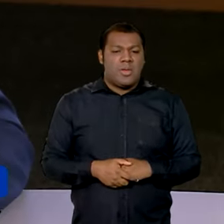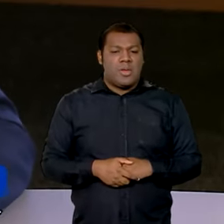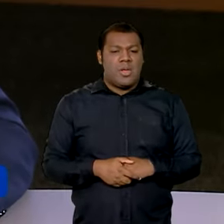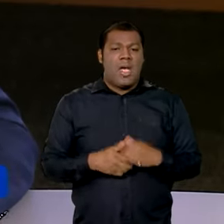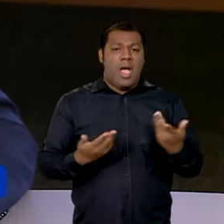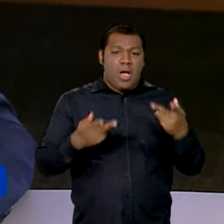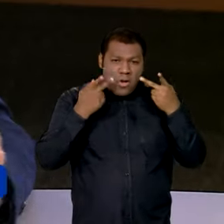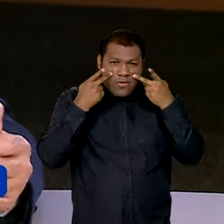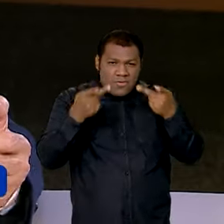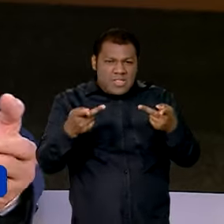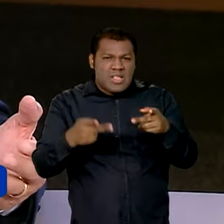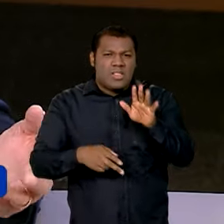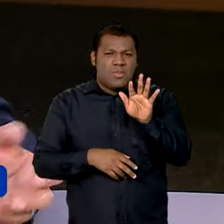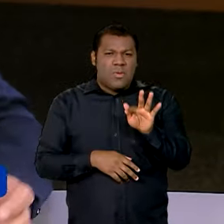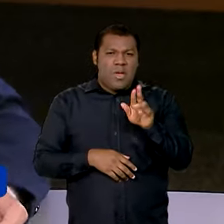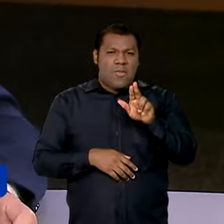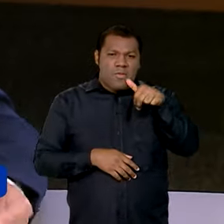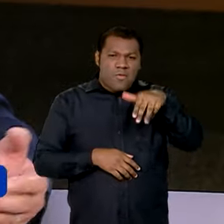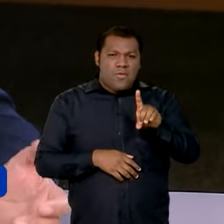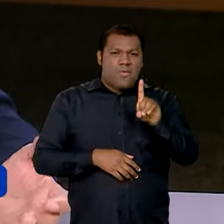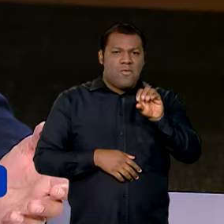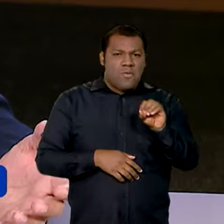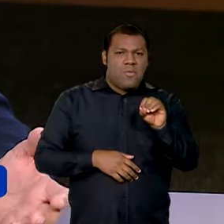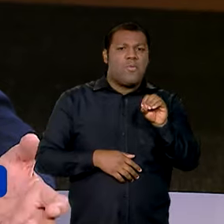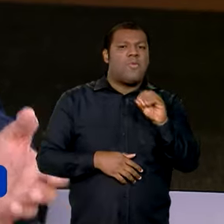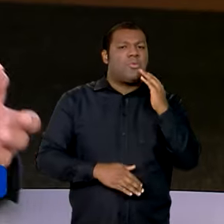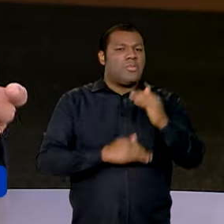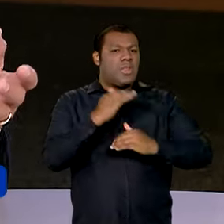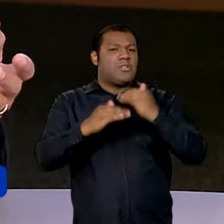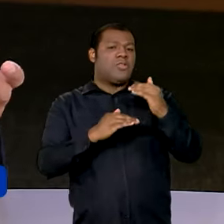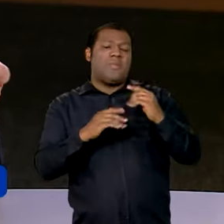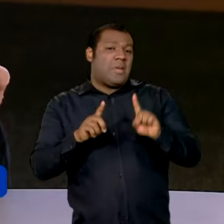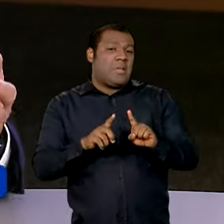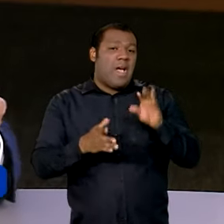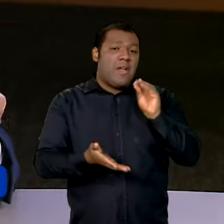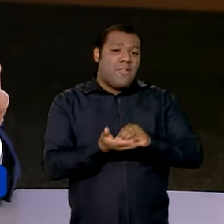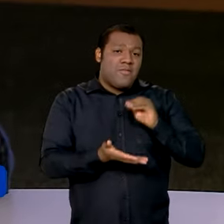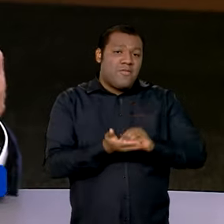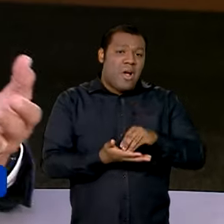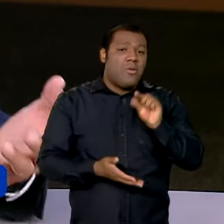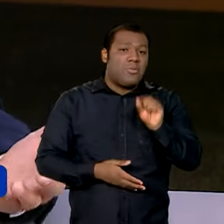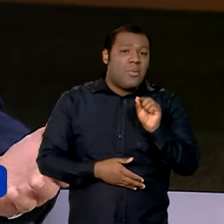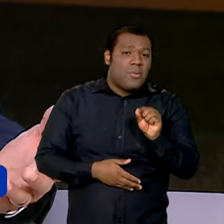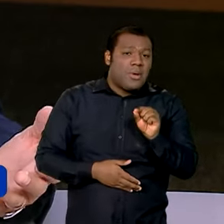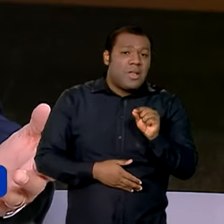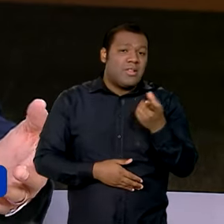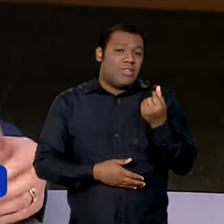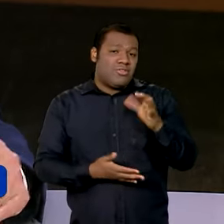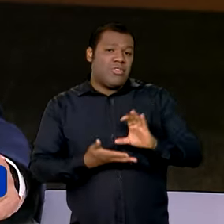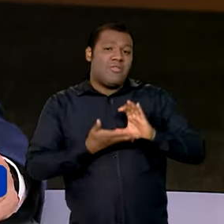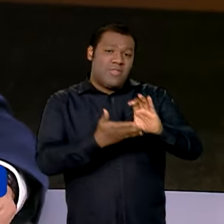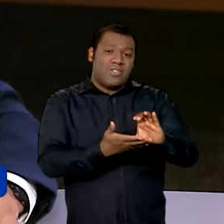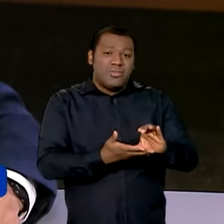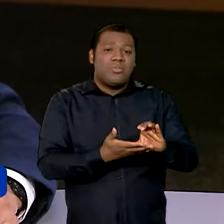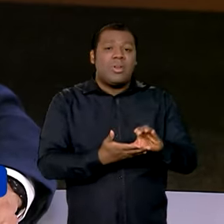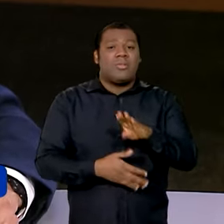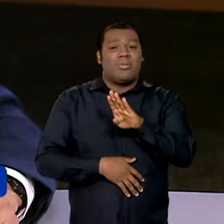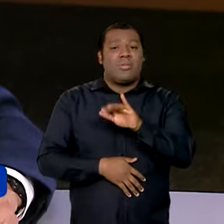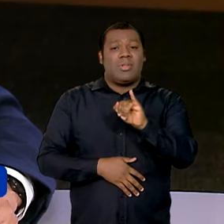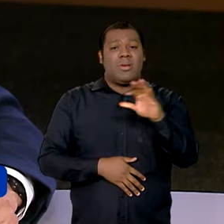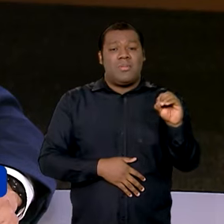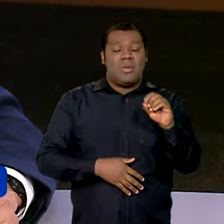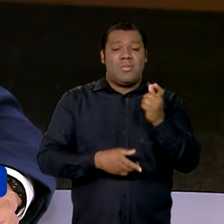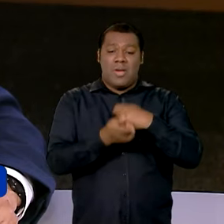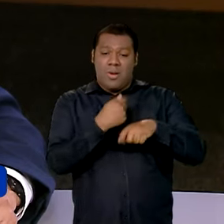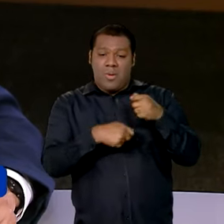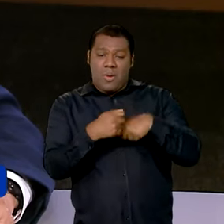desenvolvimento não estão financiando bioeconomia certo então tem que financiar bioeconomia Então é isso que nós enxergamos